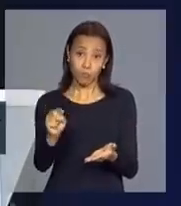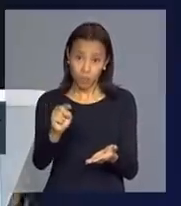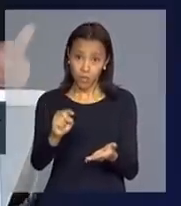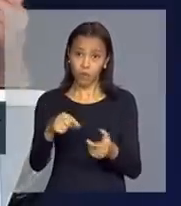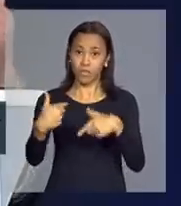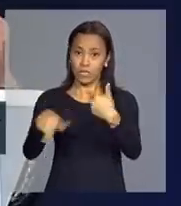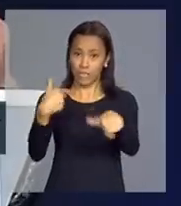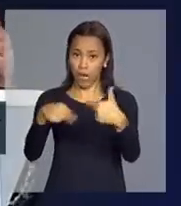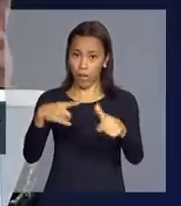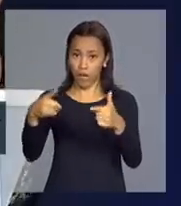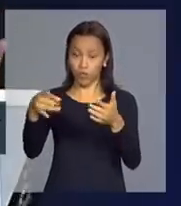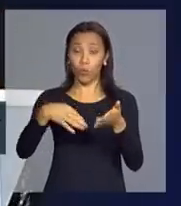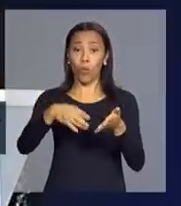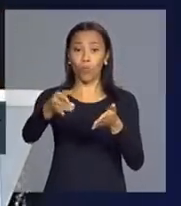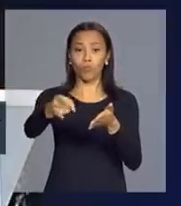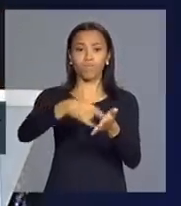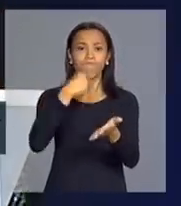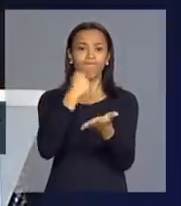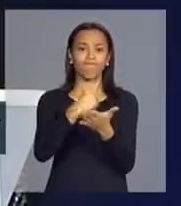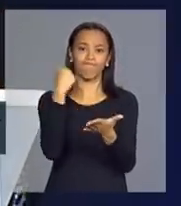assinada. Somente nos